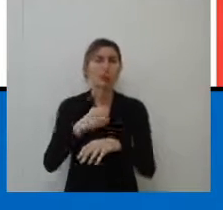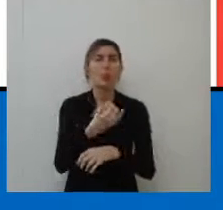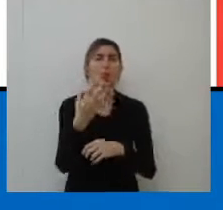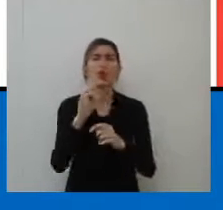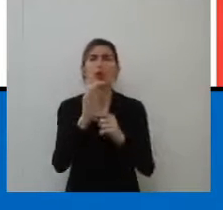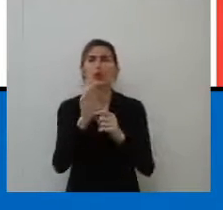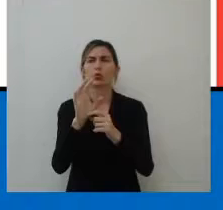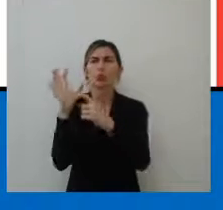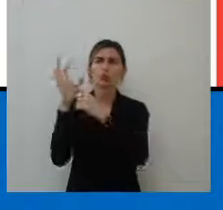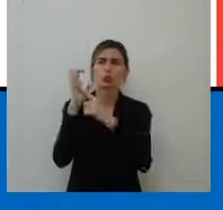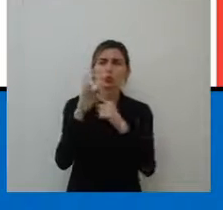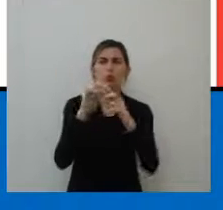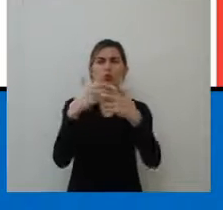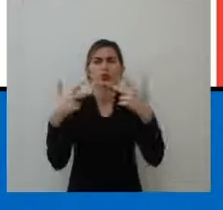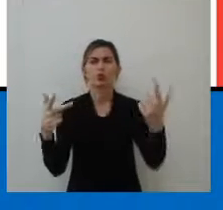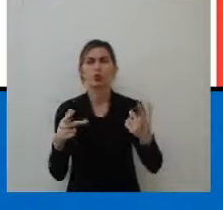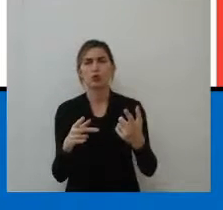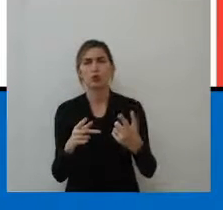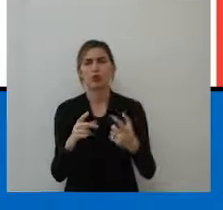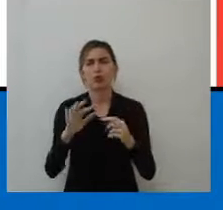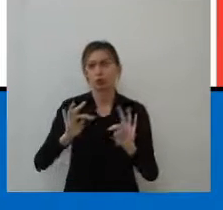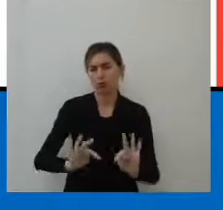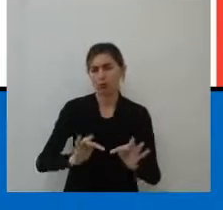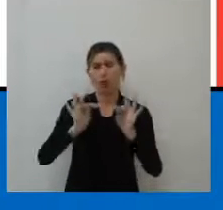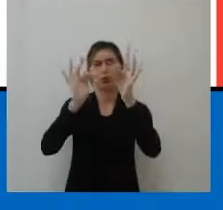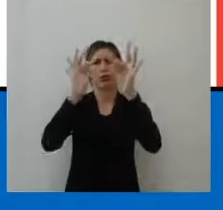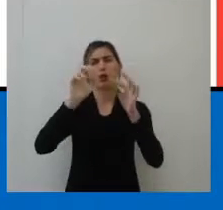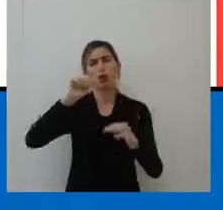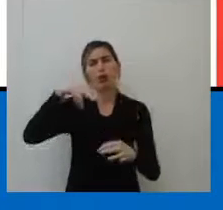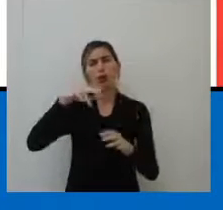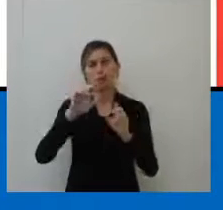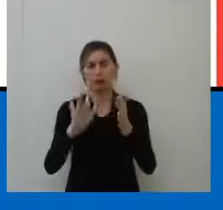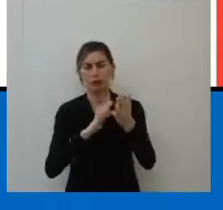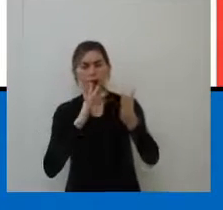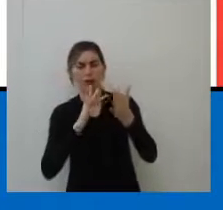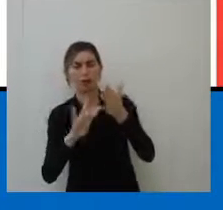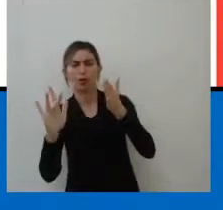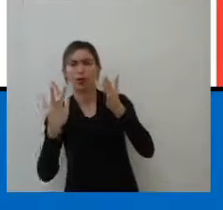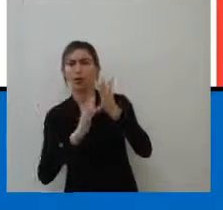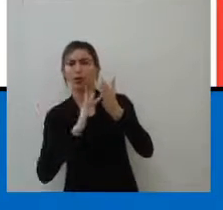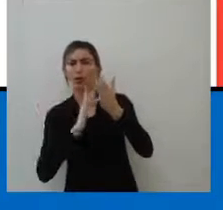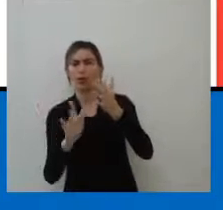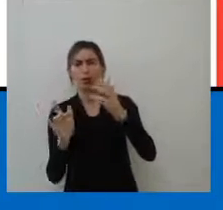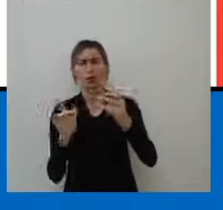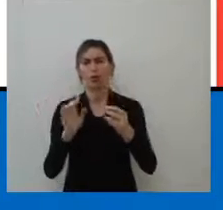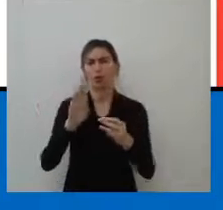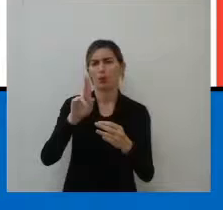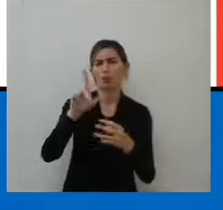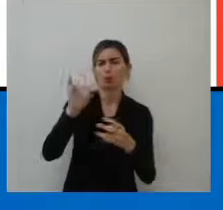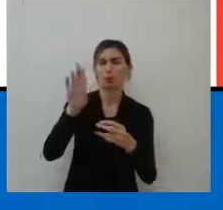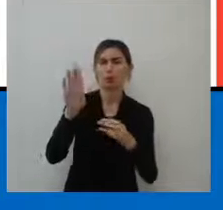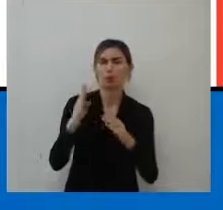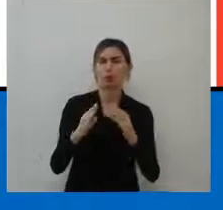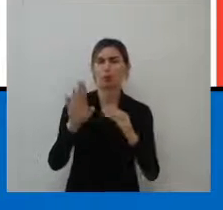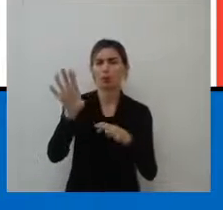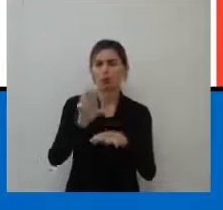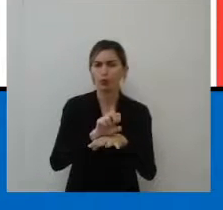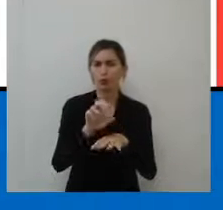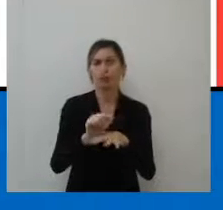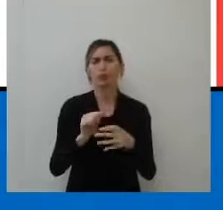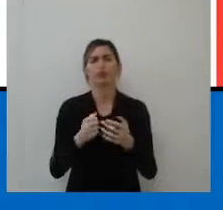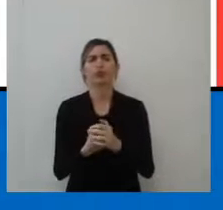sinal digital. Esse celular vai ter uma tecnologia na tela para funcionar, Bluetooth. Então, essa